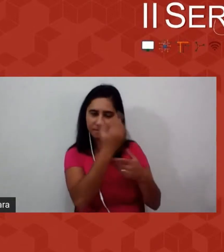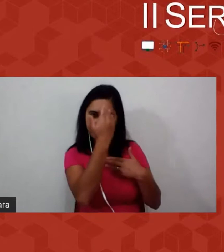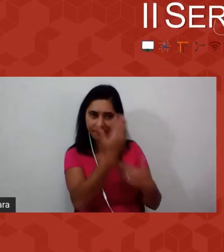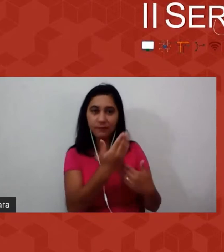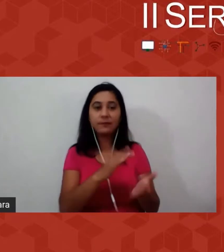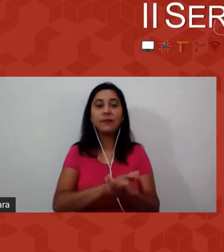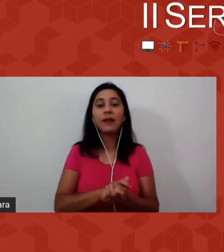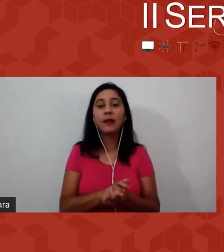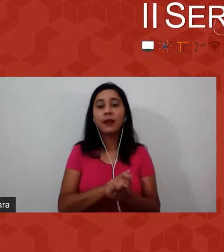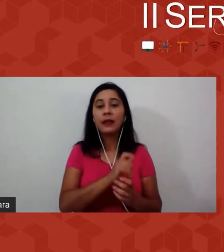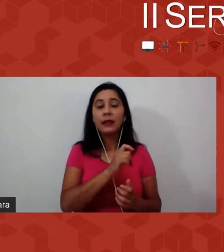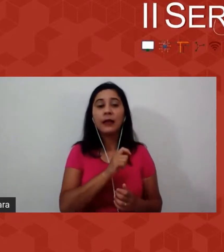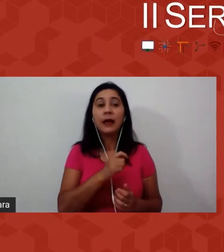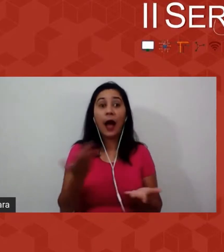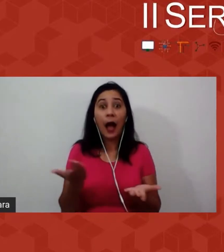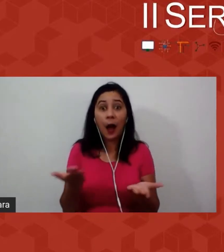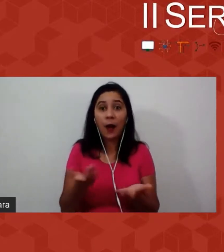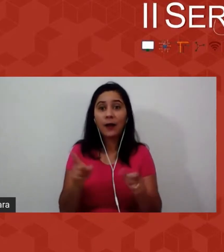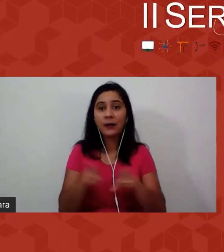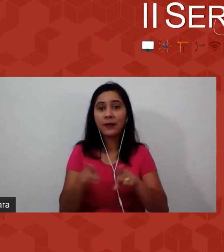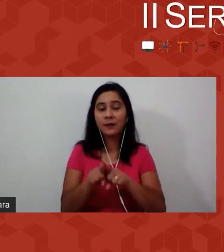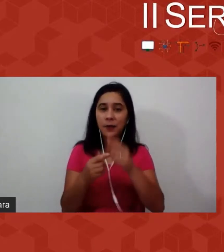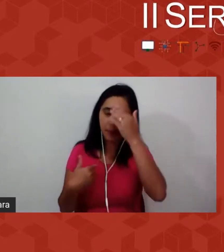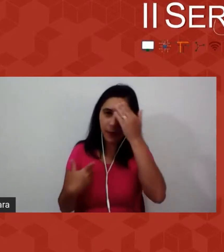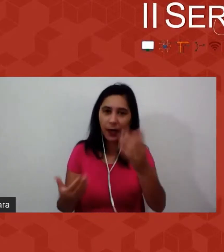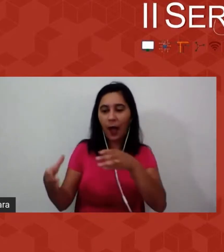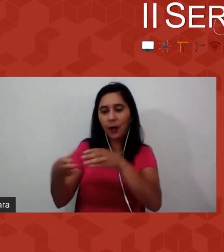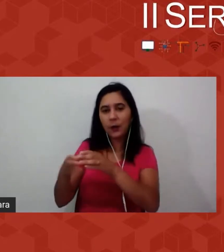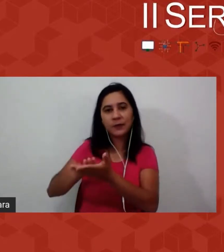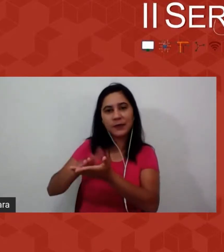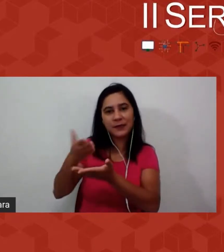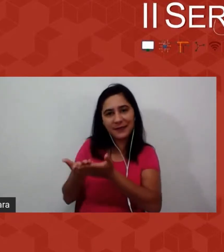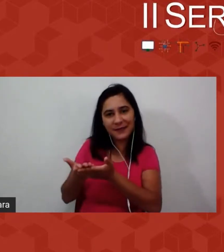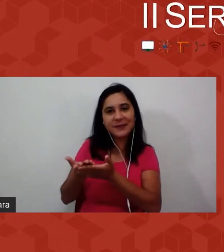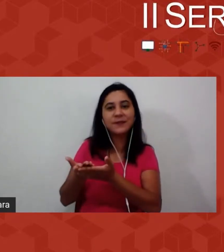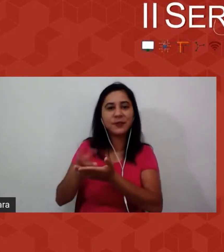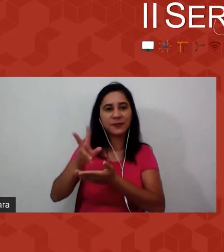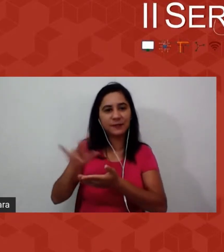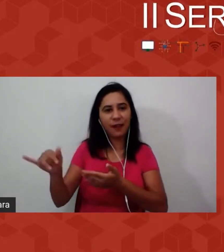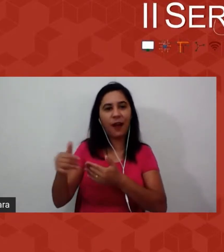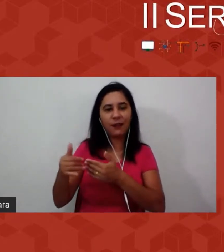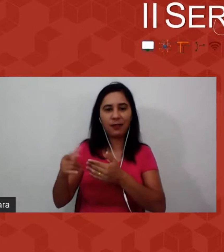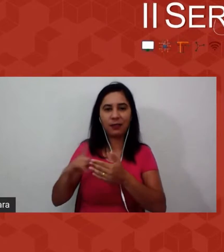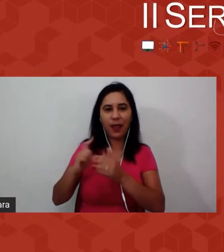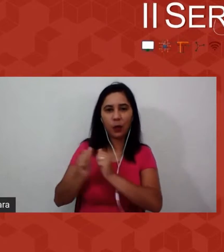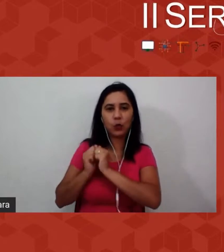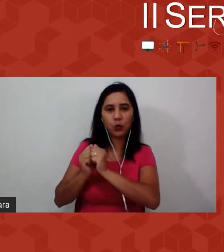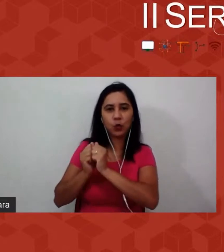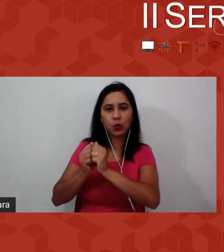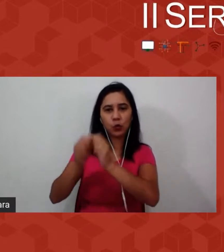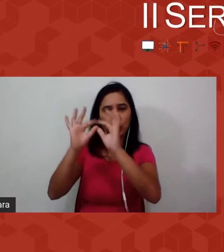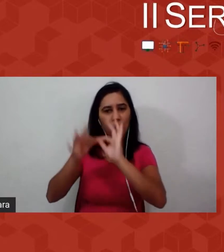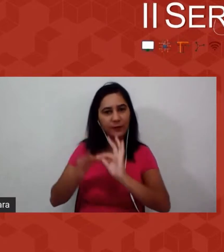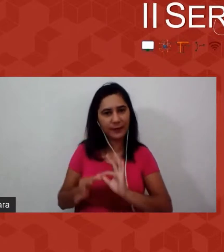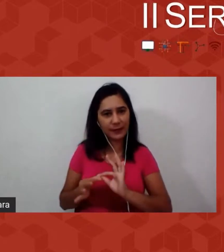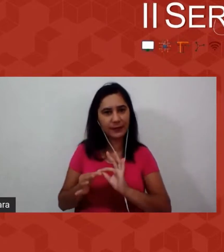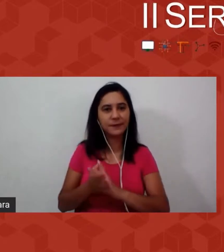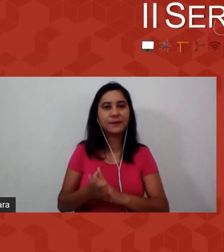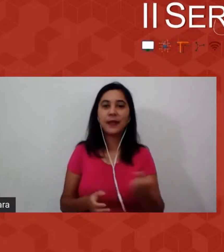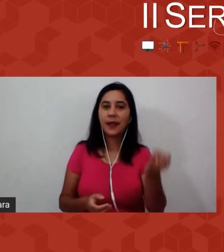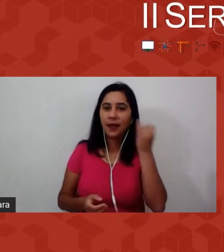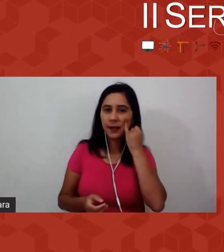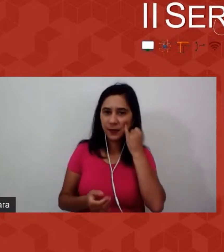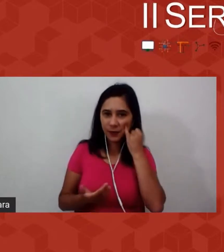de antemão também agradecer os nossos intérpretes que estarão conosco durante a oficina. A